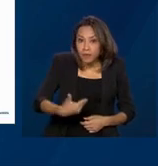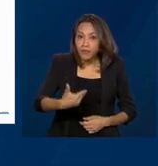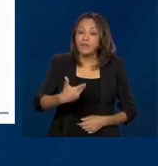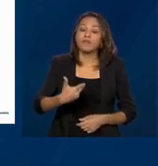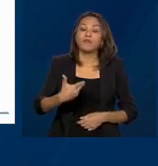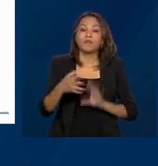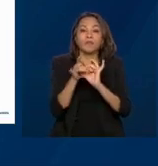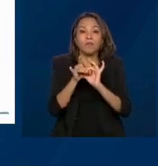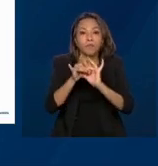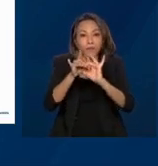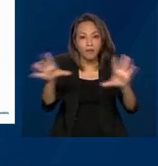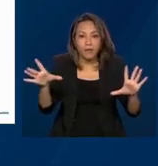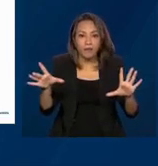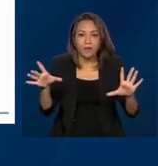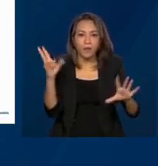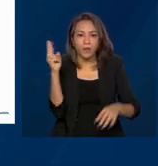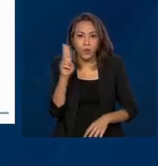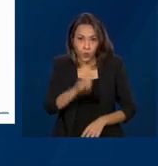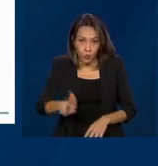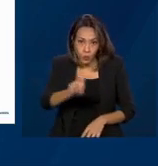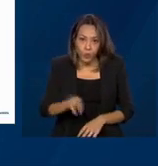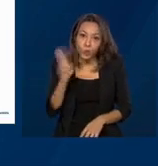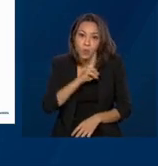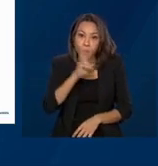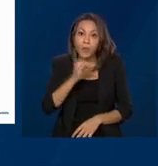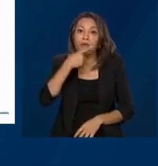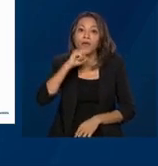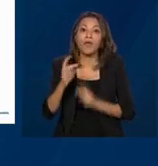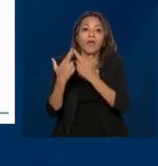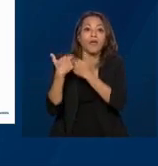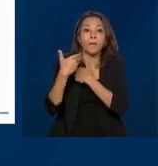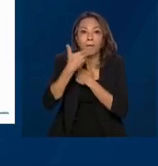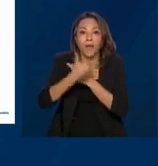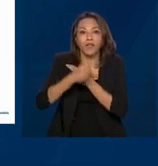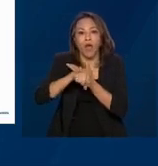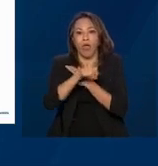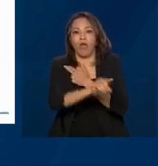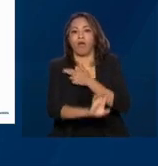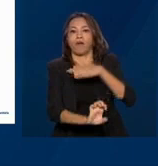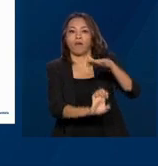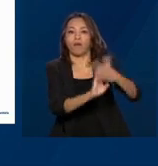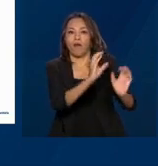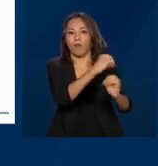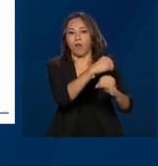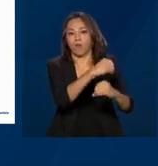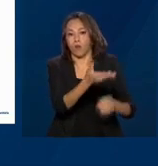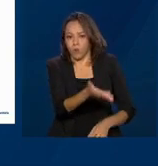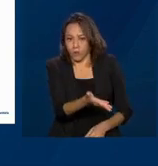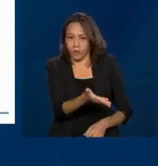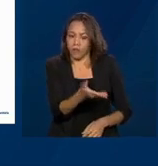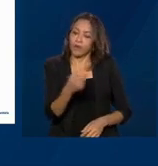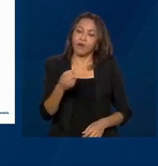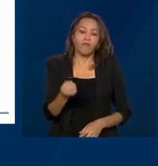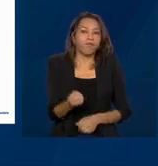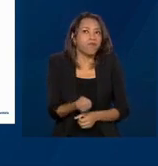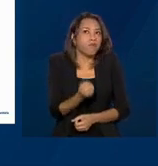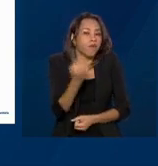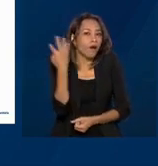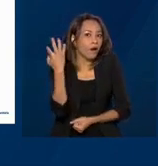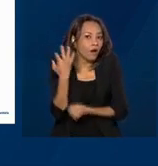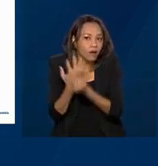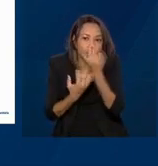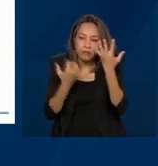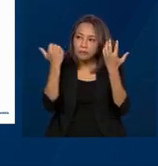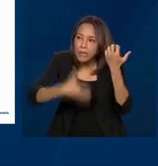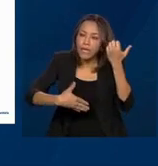uso emergencial é feito pelo laboratório. Isso é uma coisa que a gente teve que esclarecer várias vezes